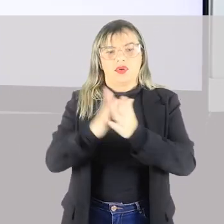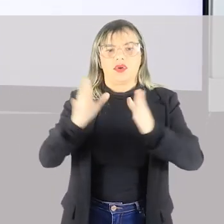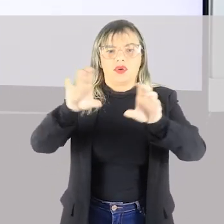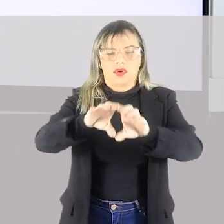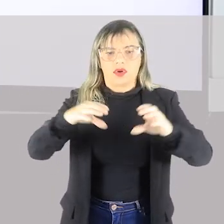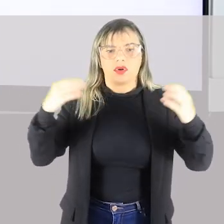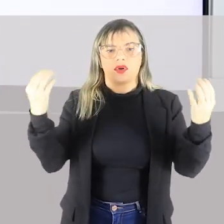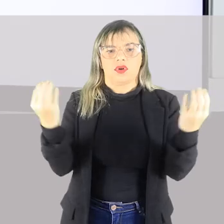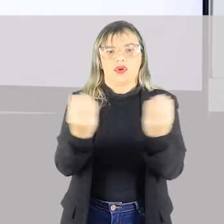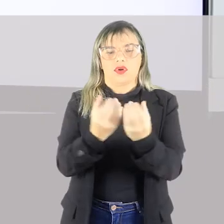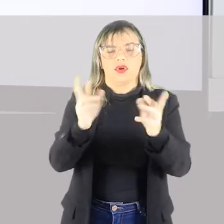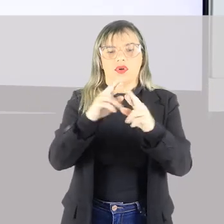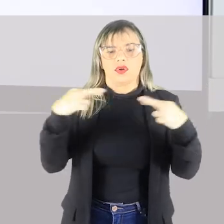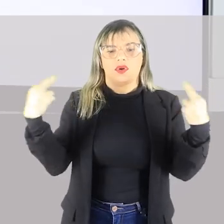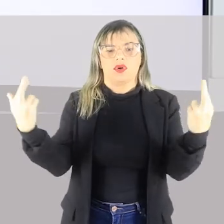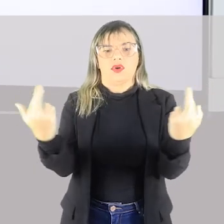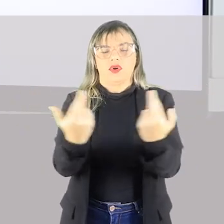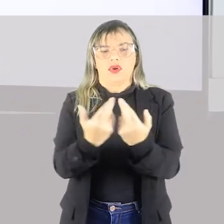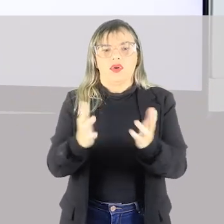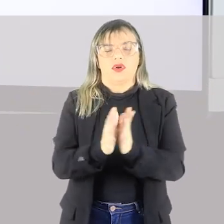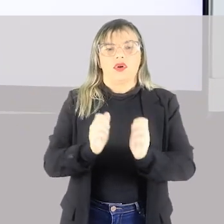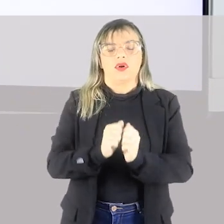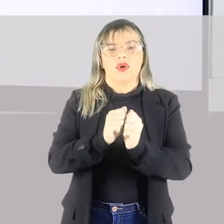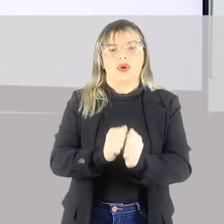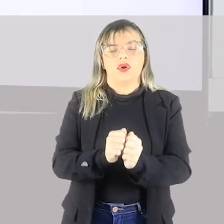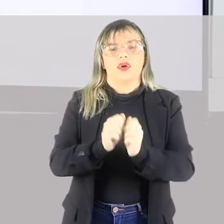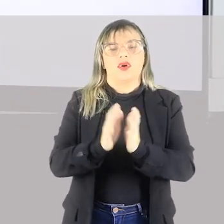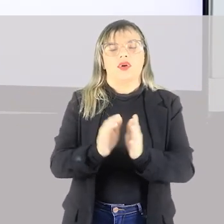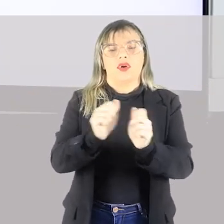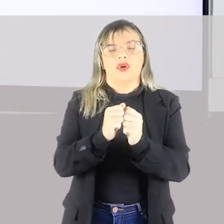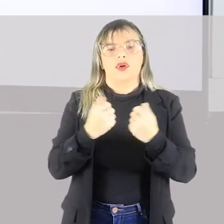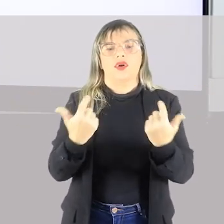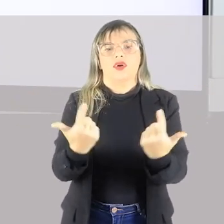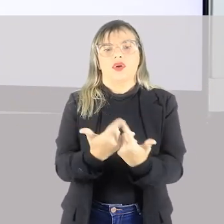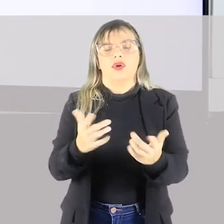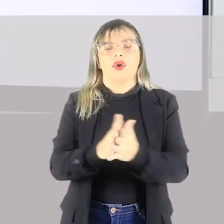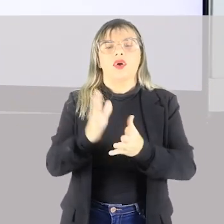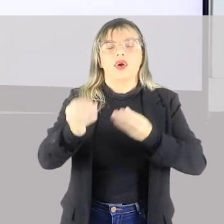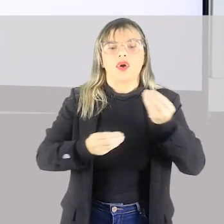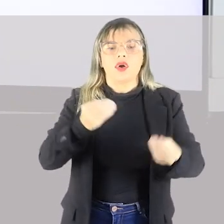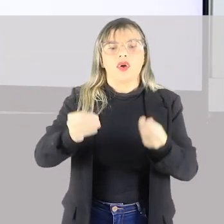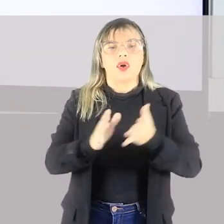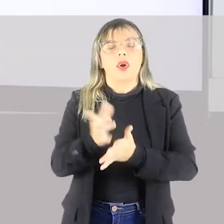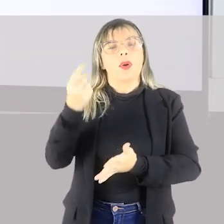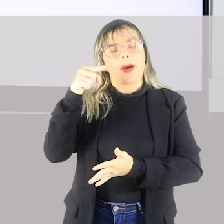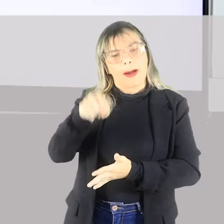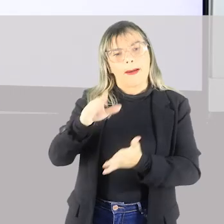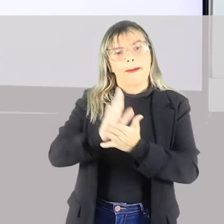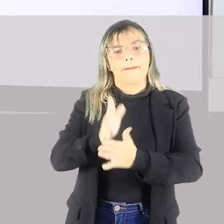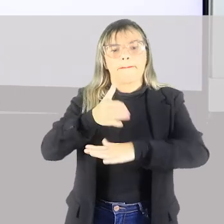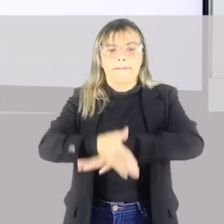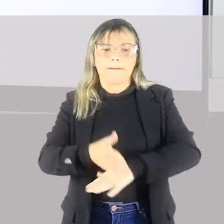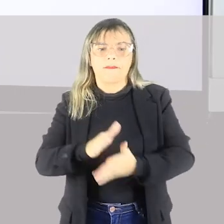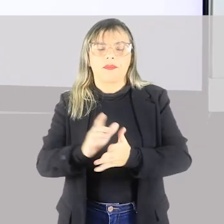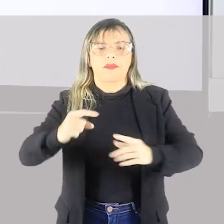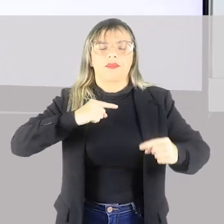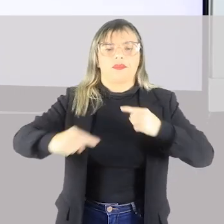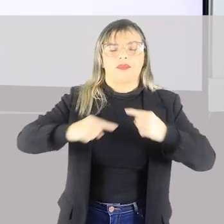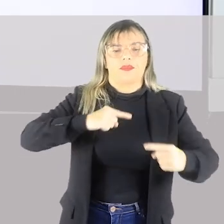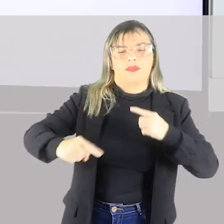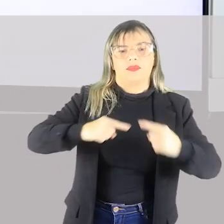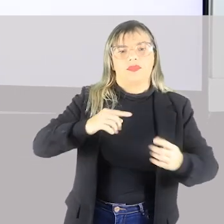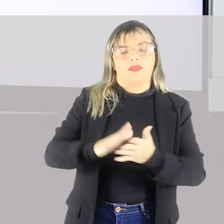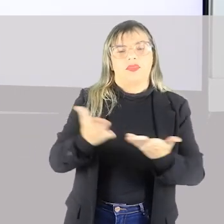as reuniões, de participar das assembleias, é importante também. É uma forma de você participar politicamente,